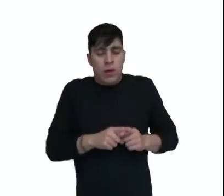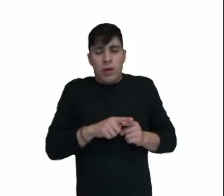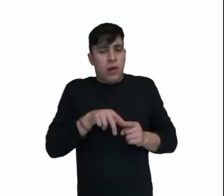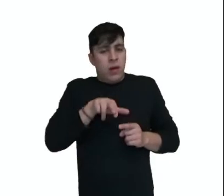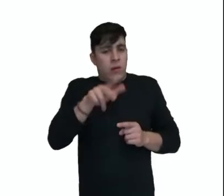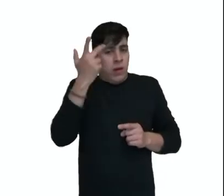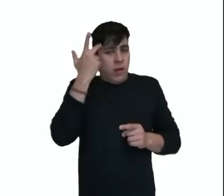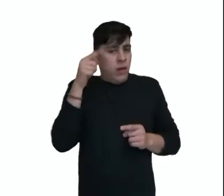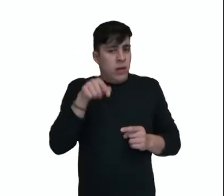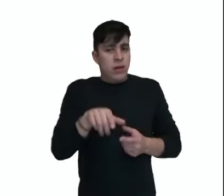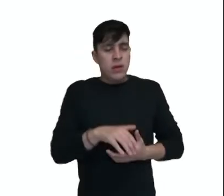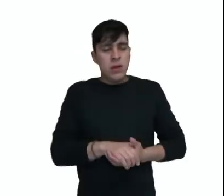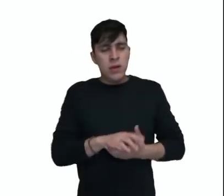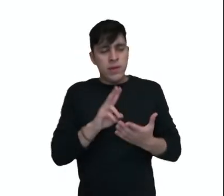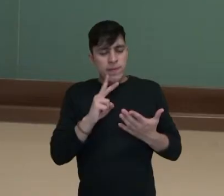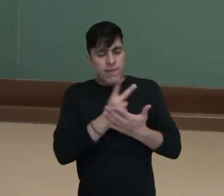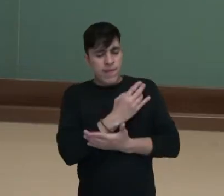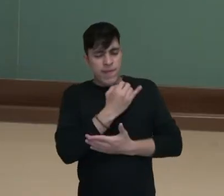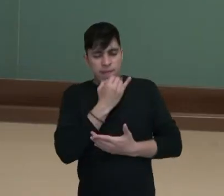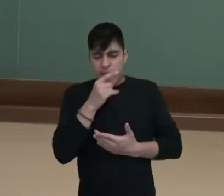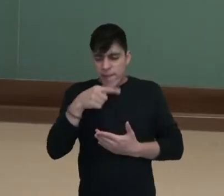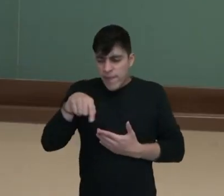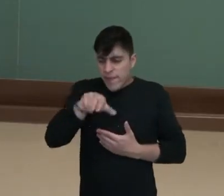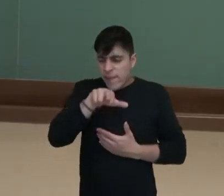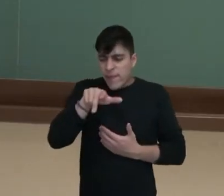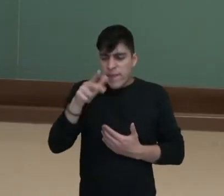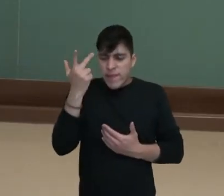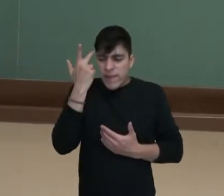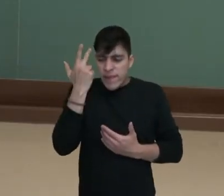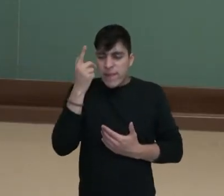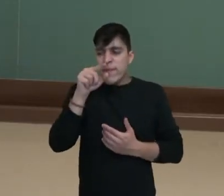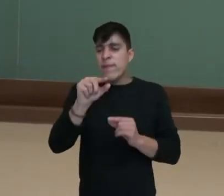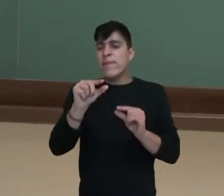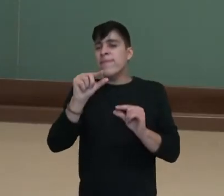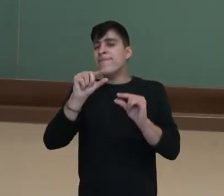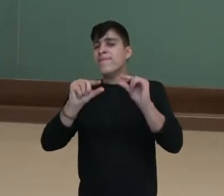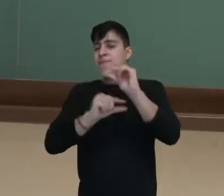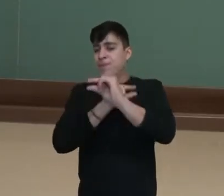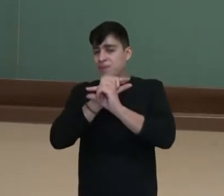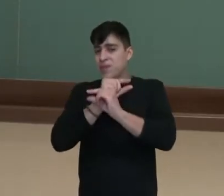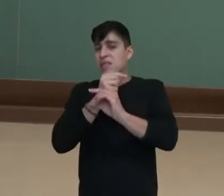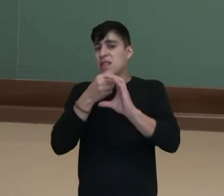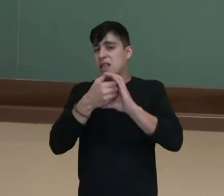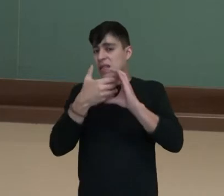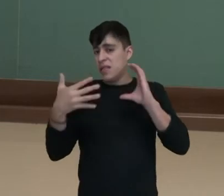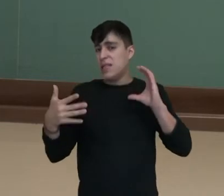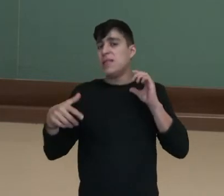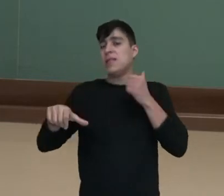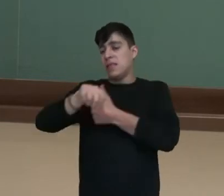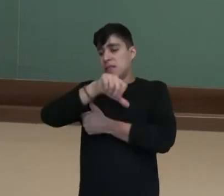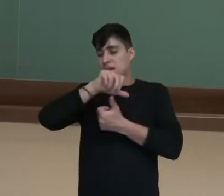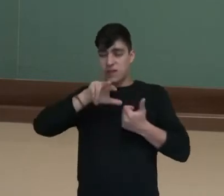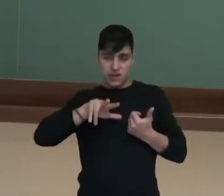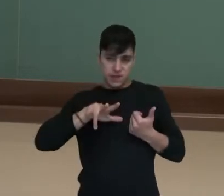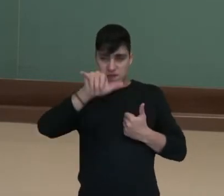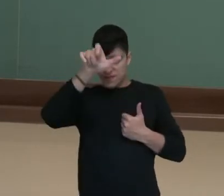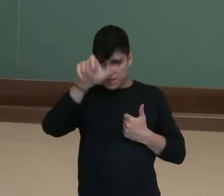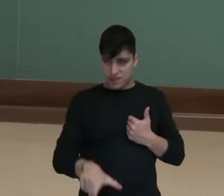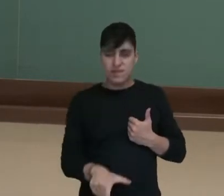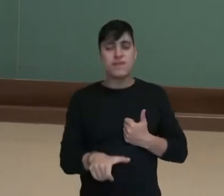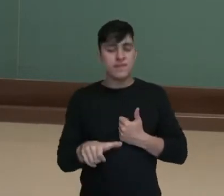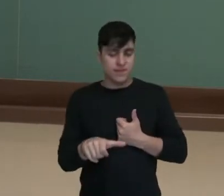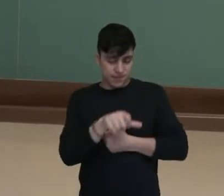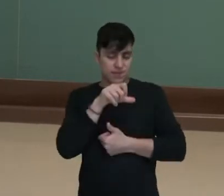que acontece? Se ele não homólogo, tem características diferentes. Na hora de formar as características daquele indivíduo, vai